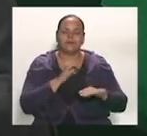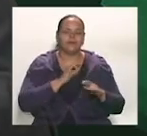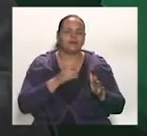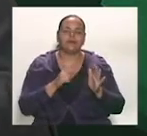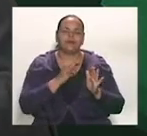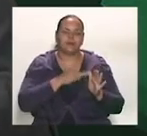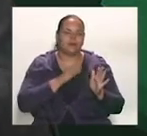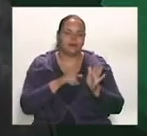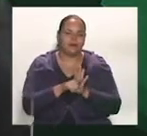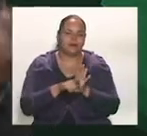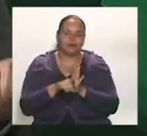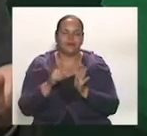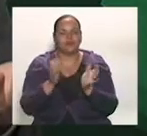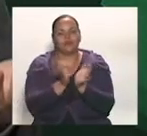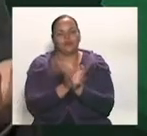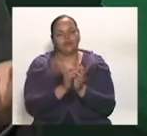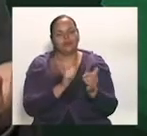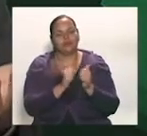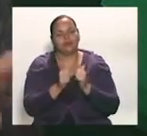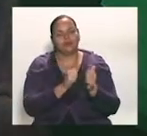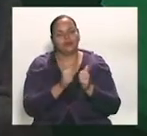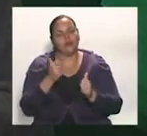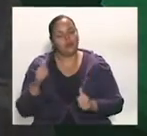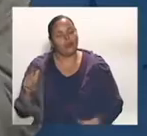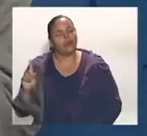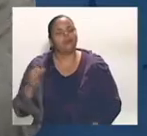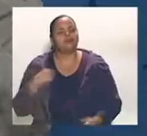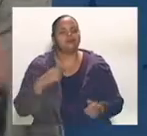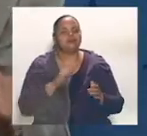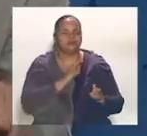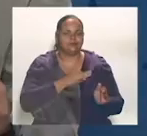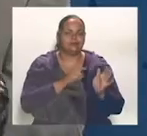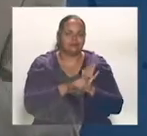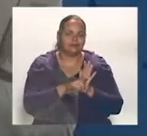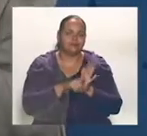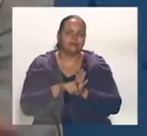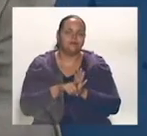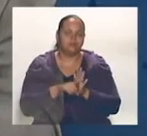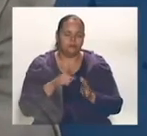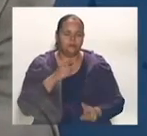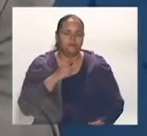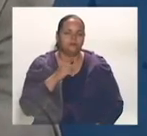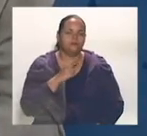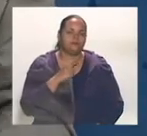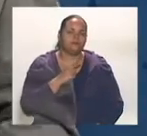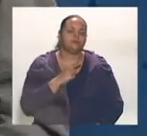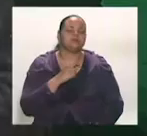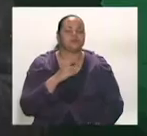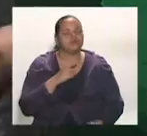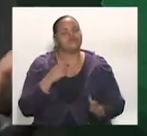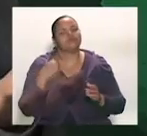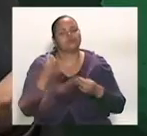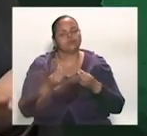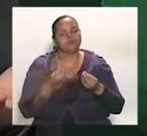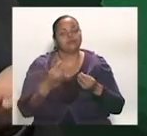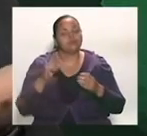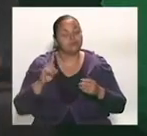não fiscalize um clube e fiscalize outro. Só vai fiscalizar se for provocada, que se houver uma denúncia. Pois é. Então você tem